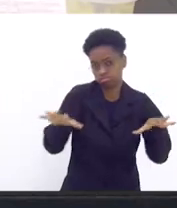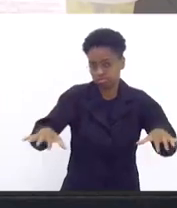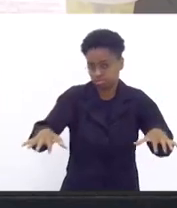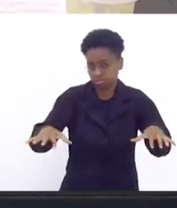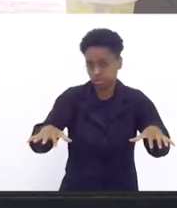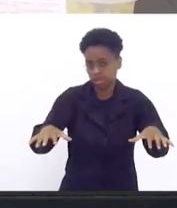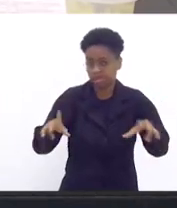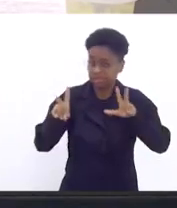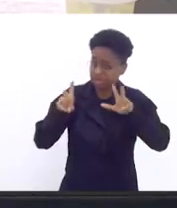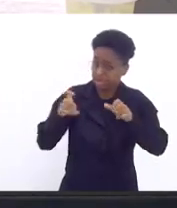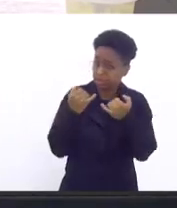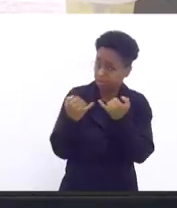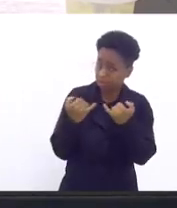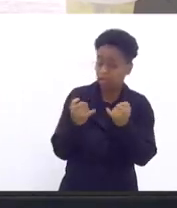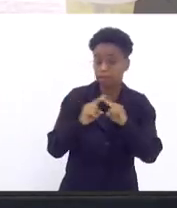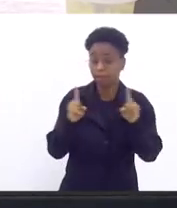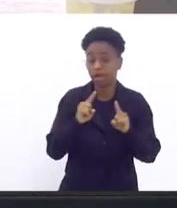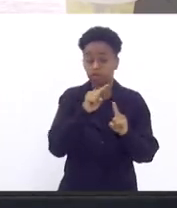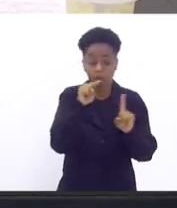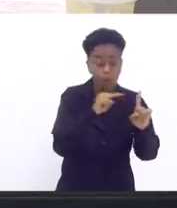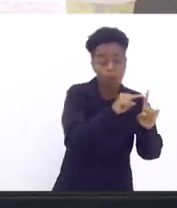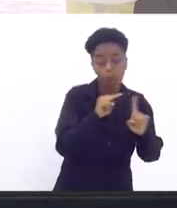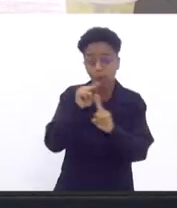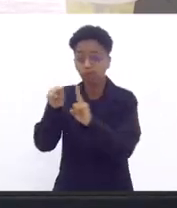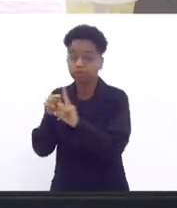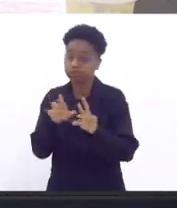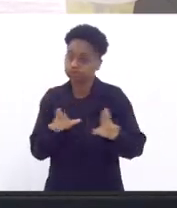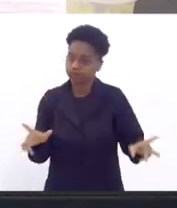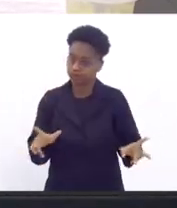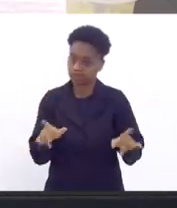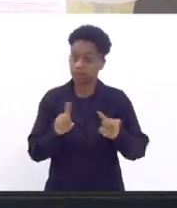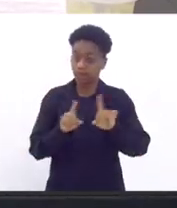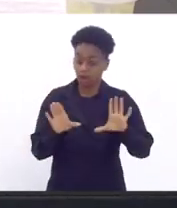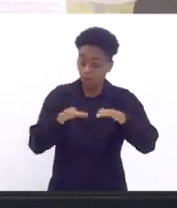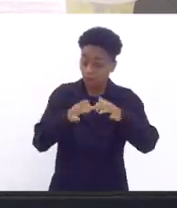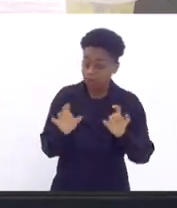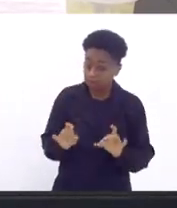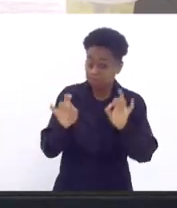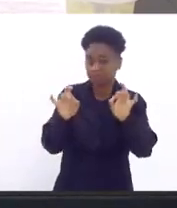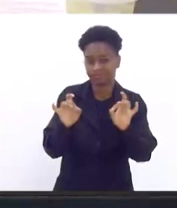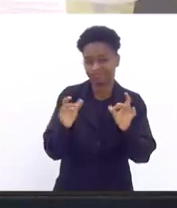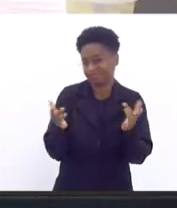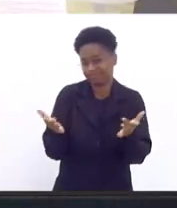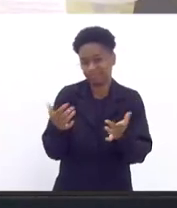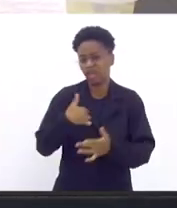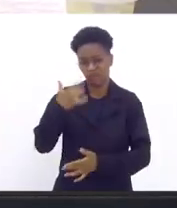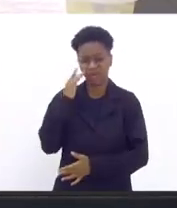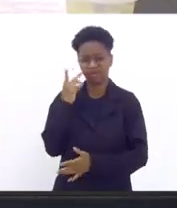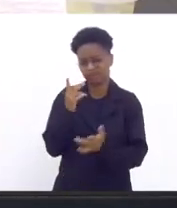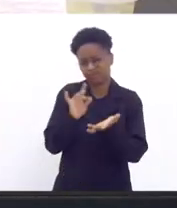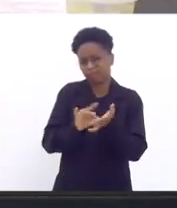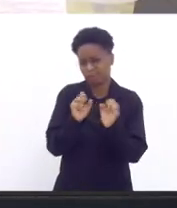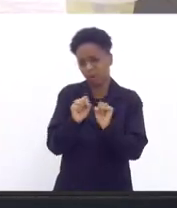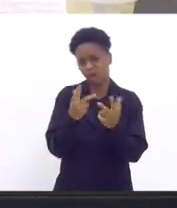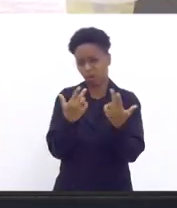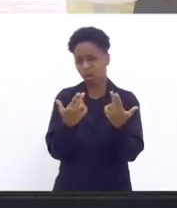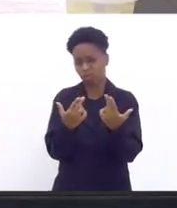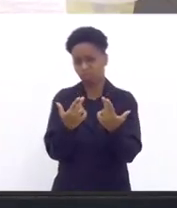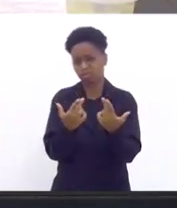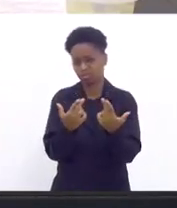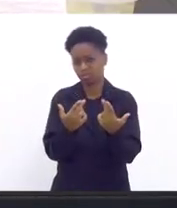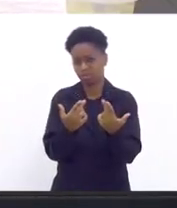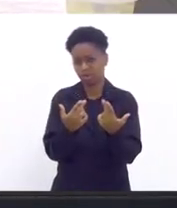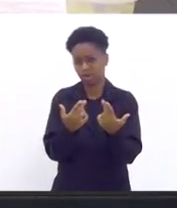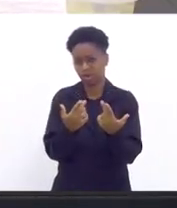Aí tem um objeto mais específico agora se for comissão especial aí eu acho que pode ser igual aí eu realmente não